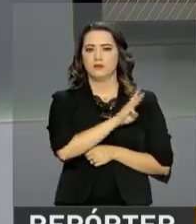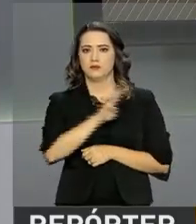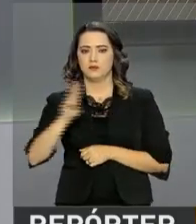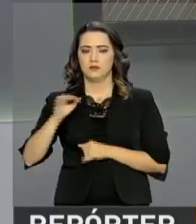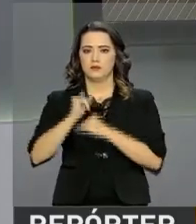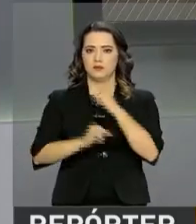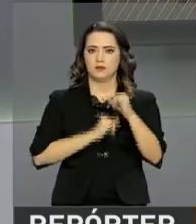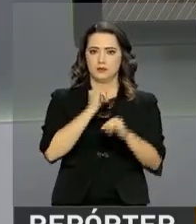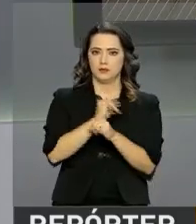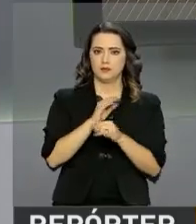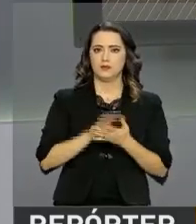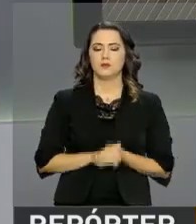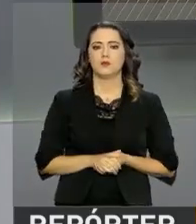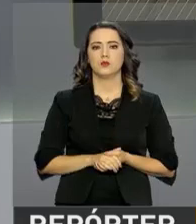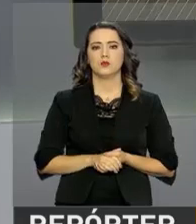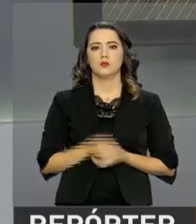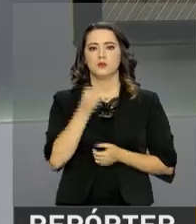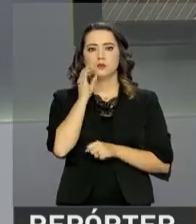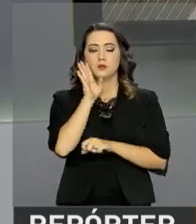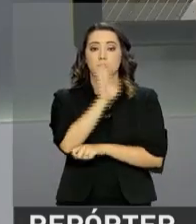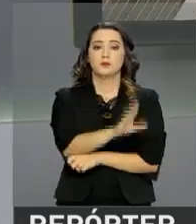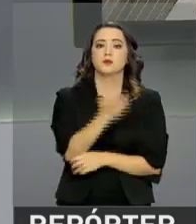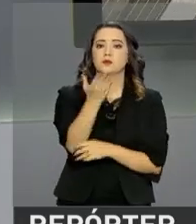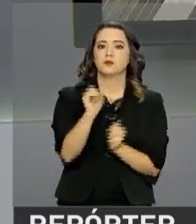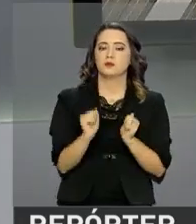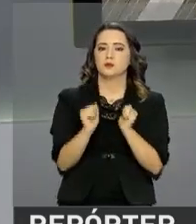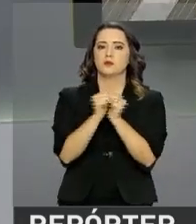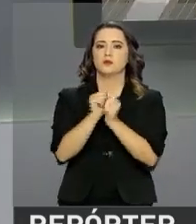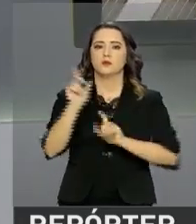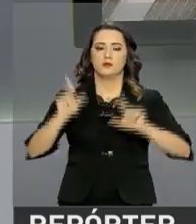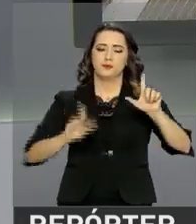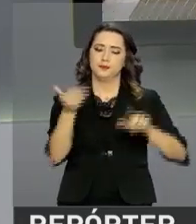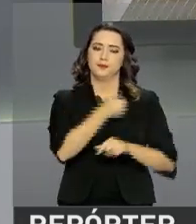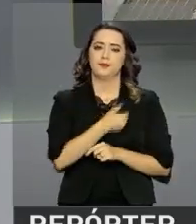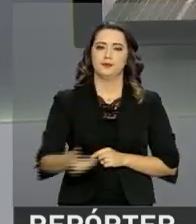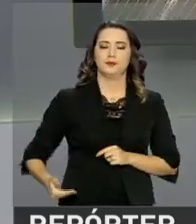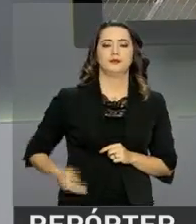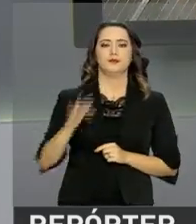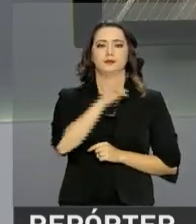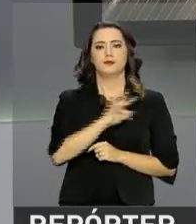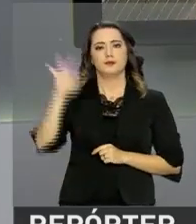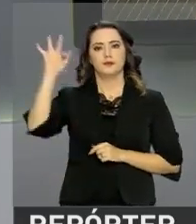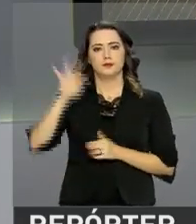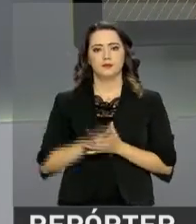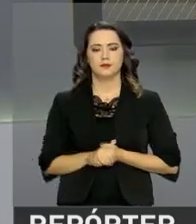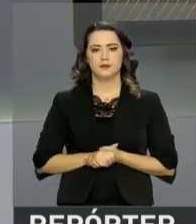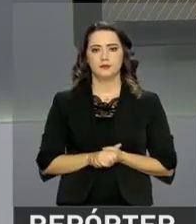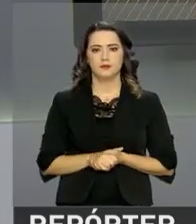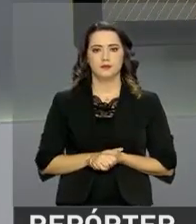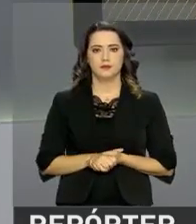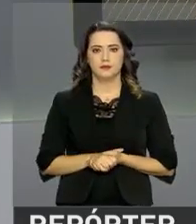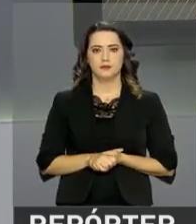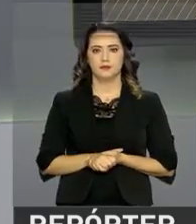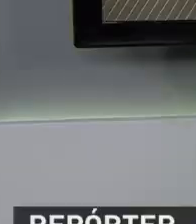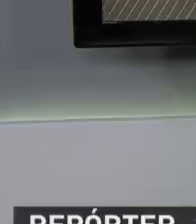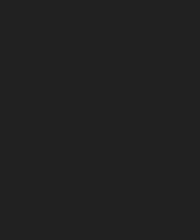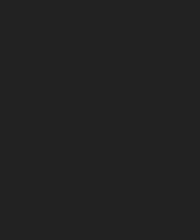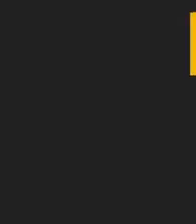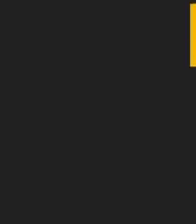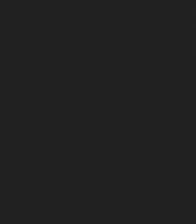página da nbr na internet uma boa tarde pra você e continue com a gente na nbr a tv do governo federal